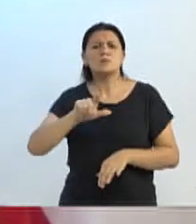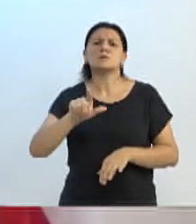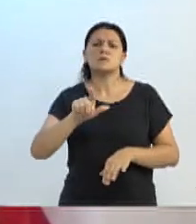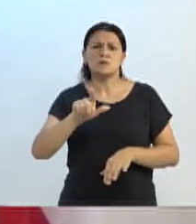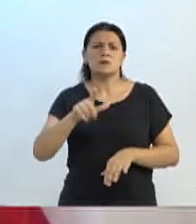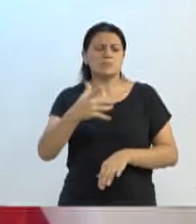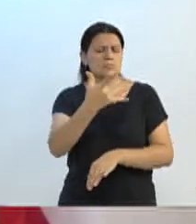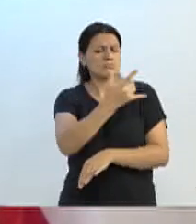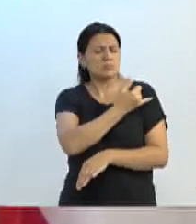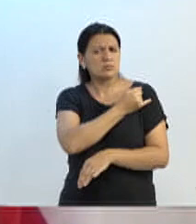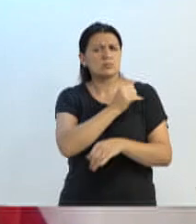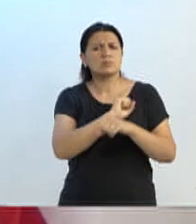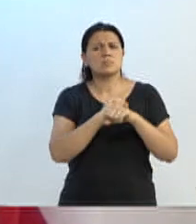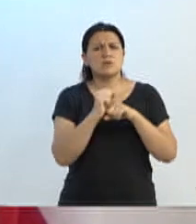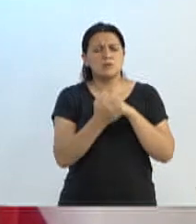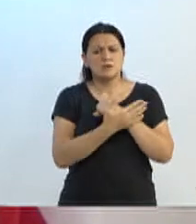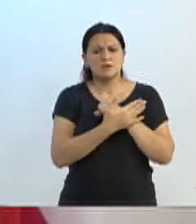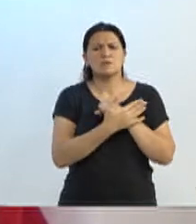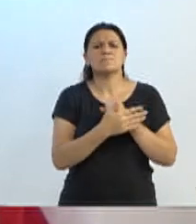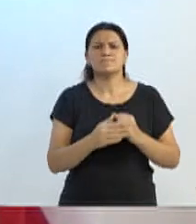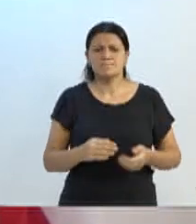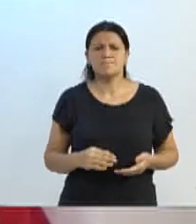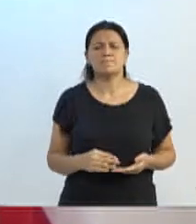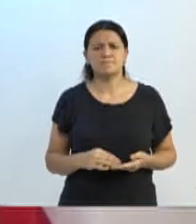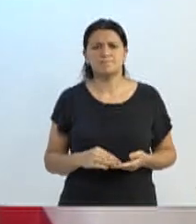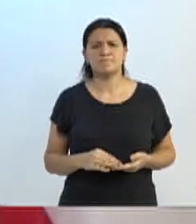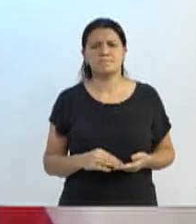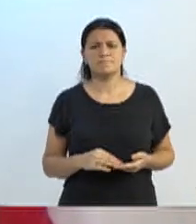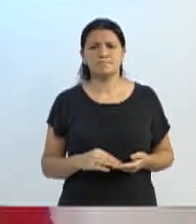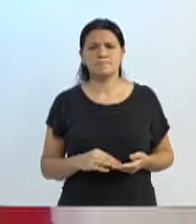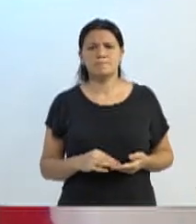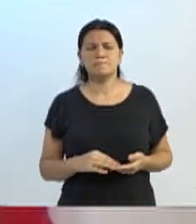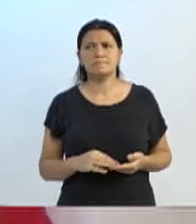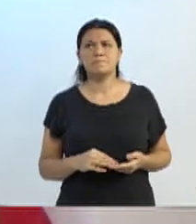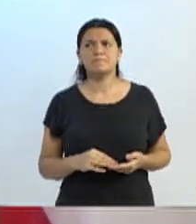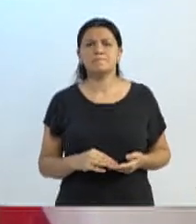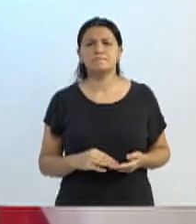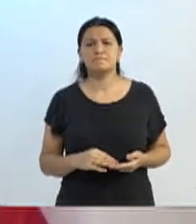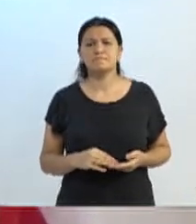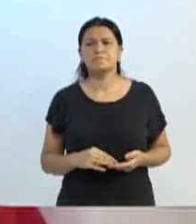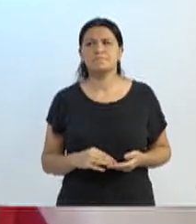priorizados para a questão da vacinação. Eles têm